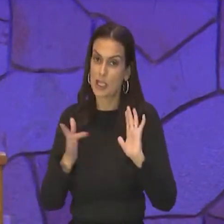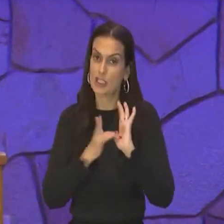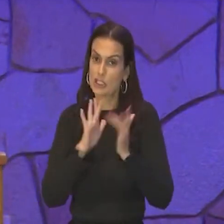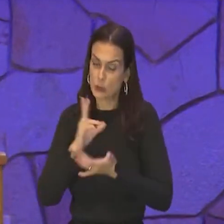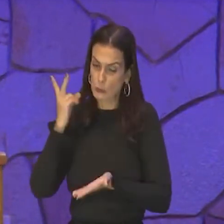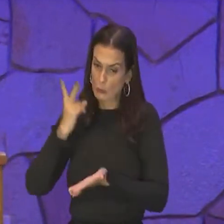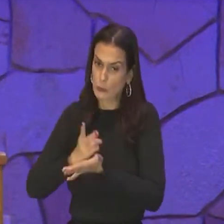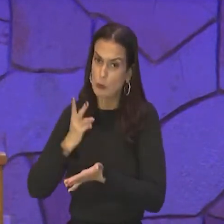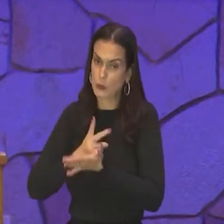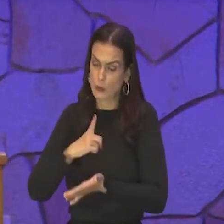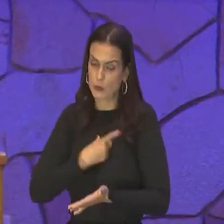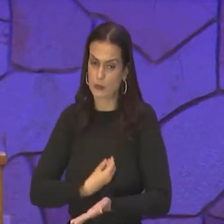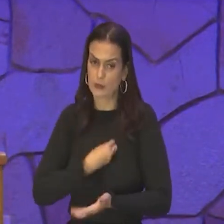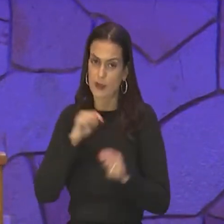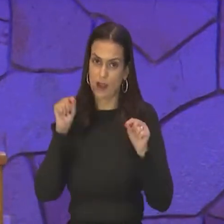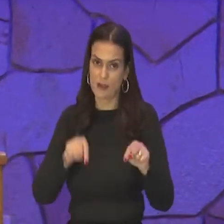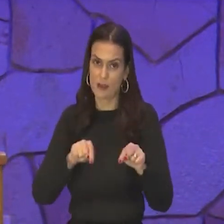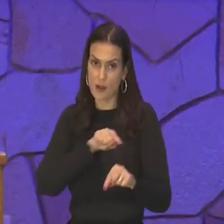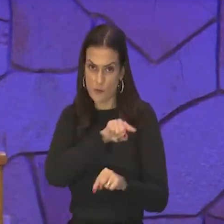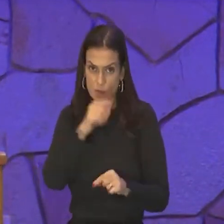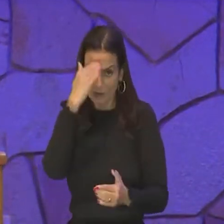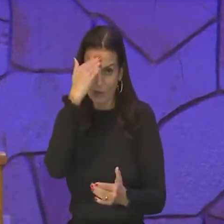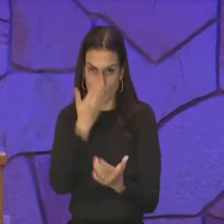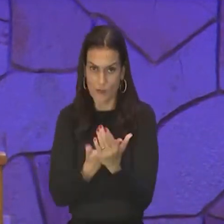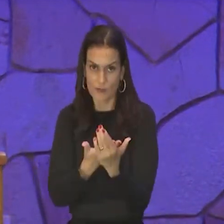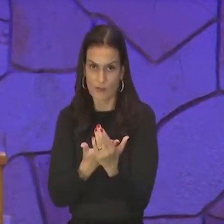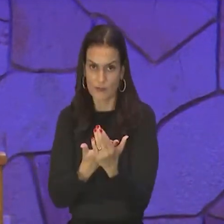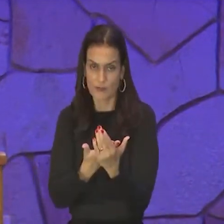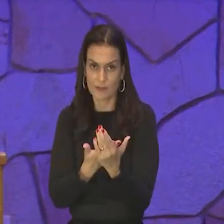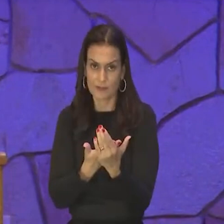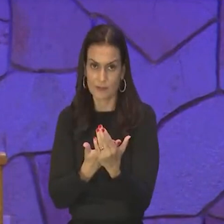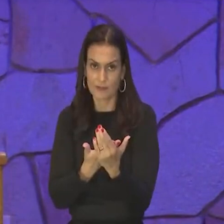aqui. Você crê nisso?